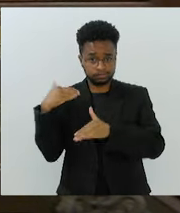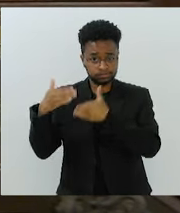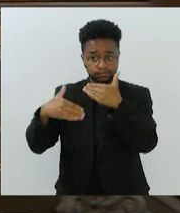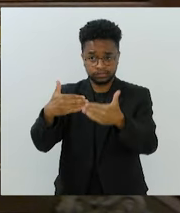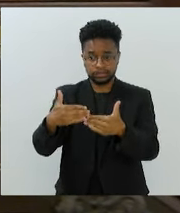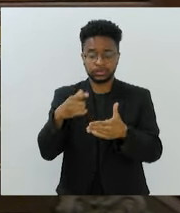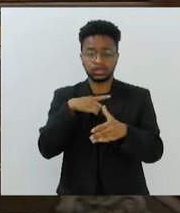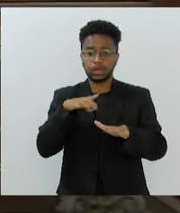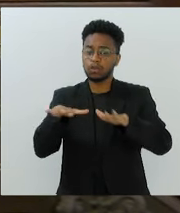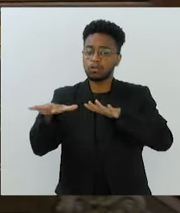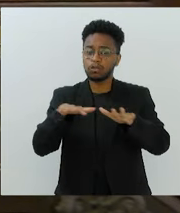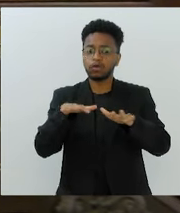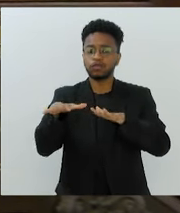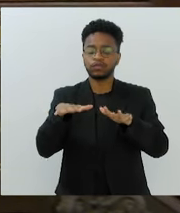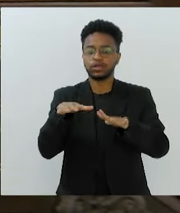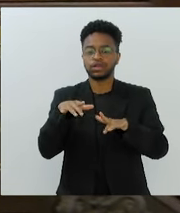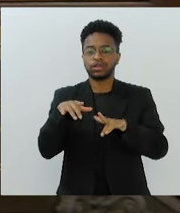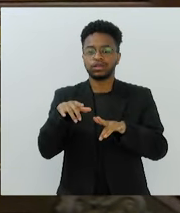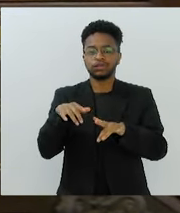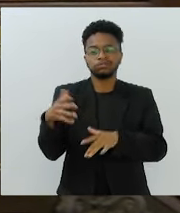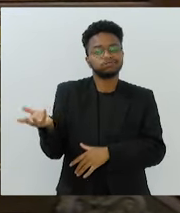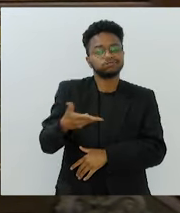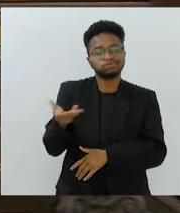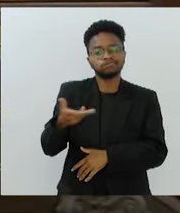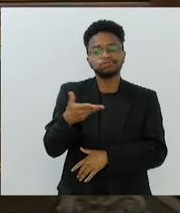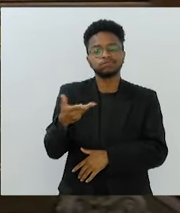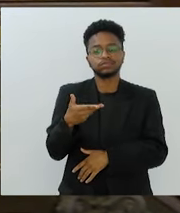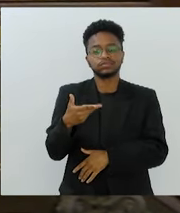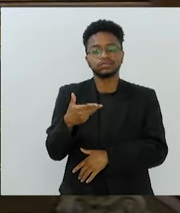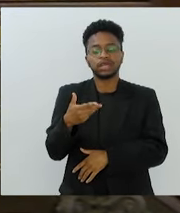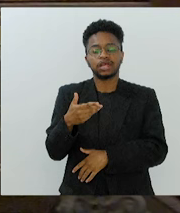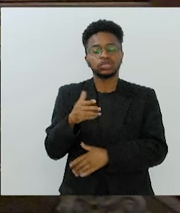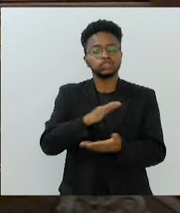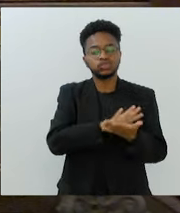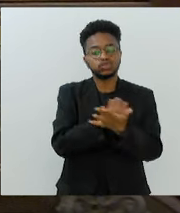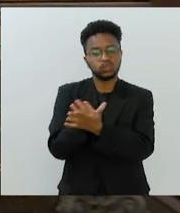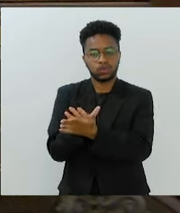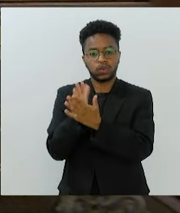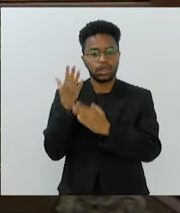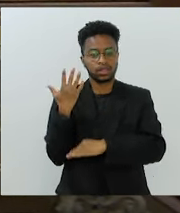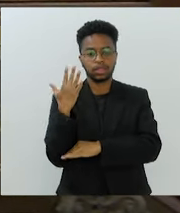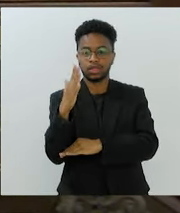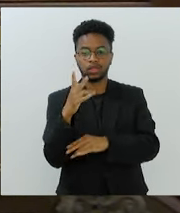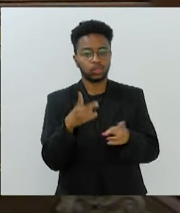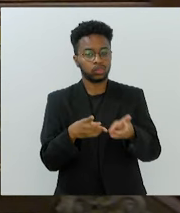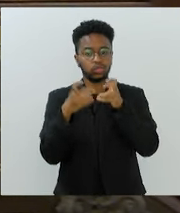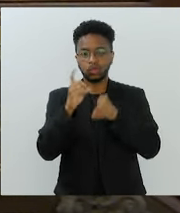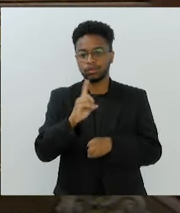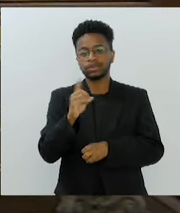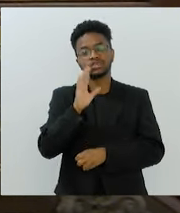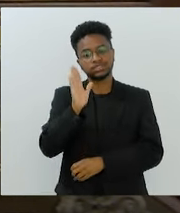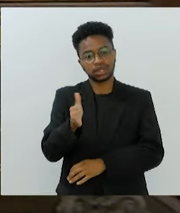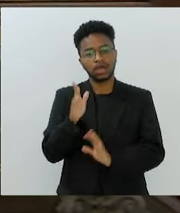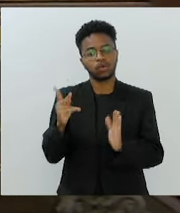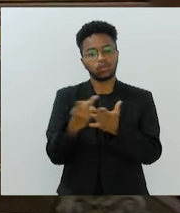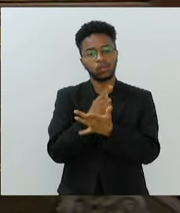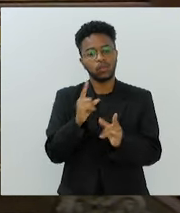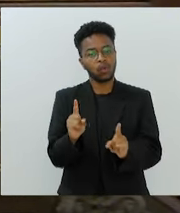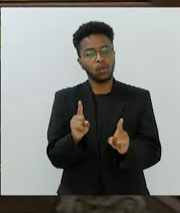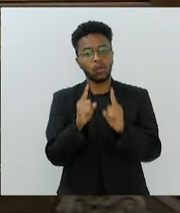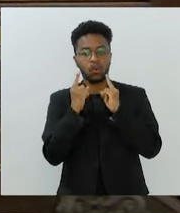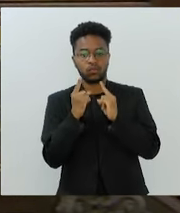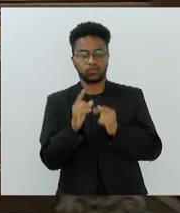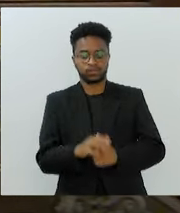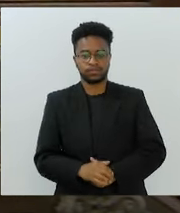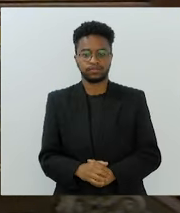diria, descompensado e acelerado de ecocídio, não percebeu que isso já está se voltando contra ela.